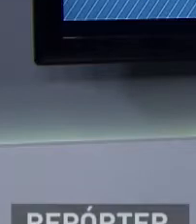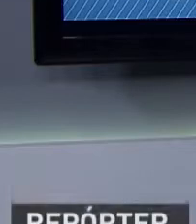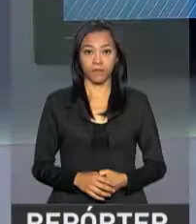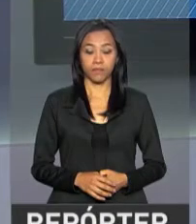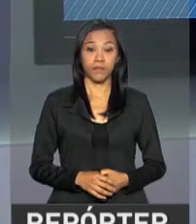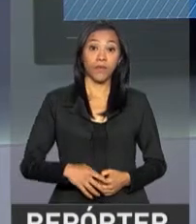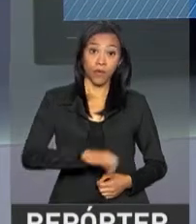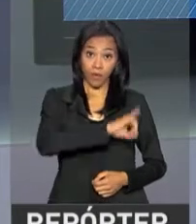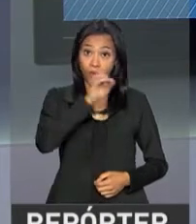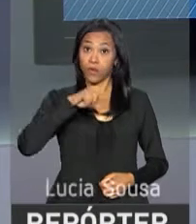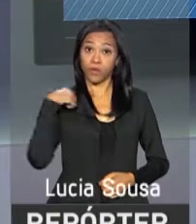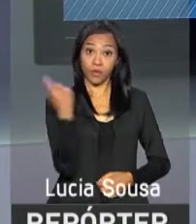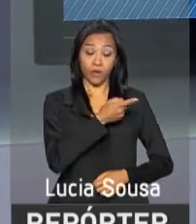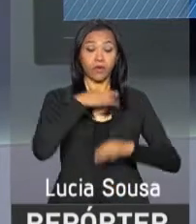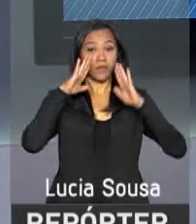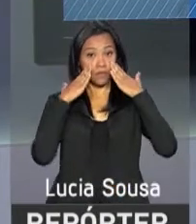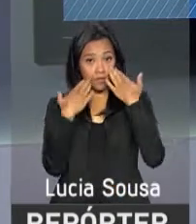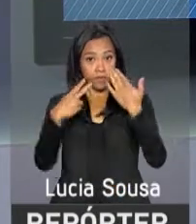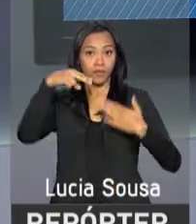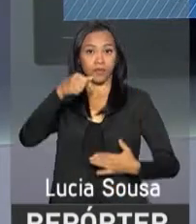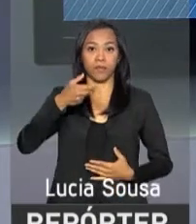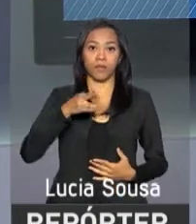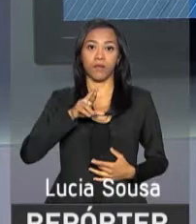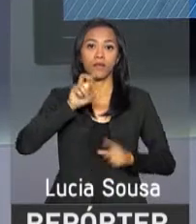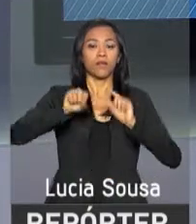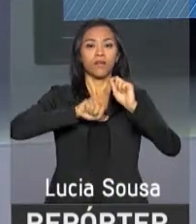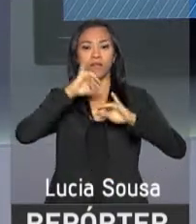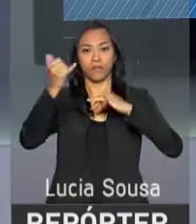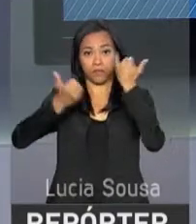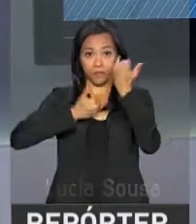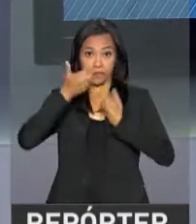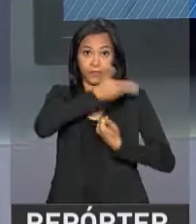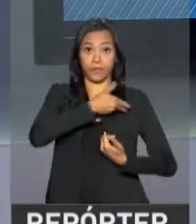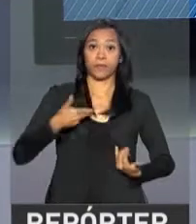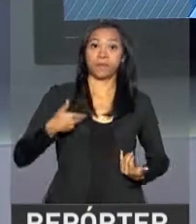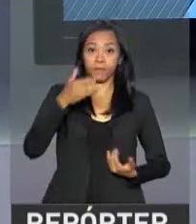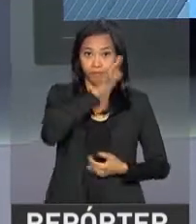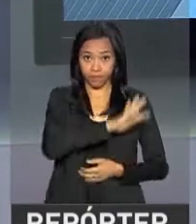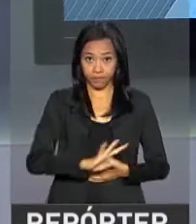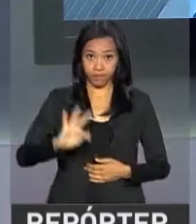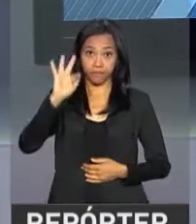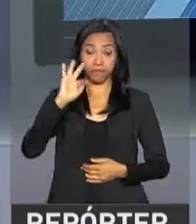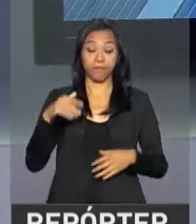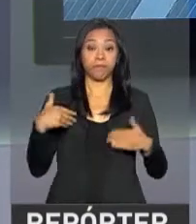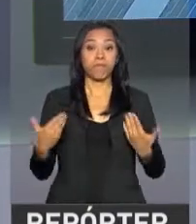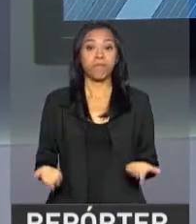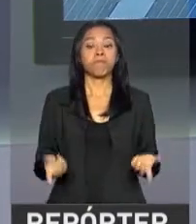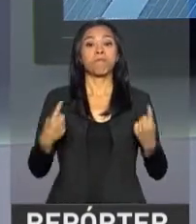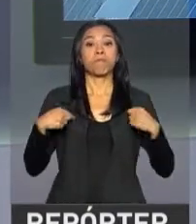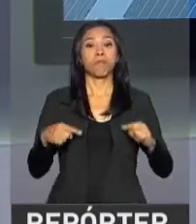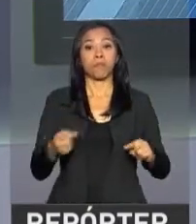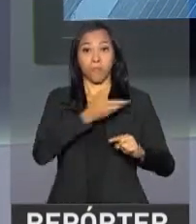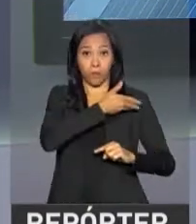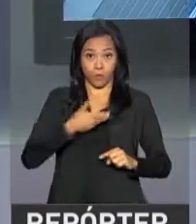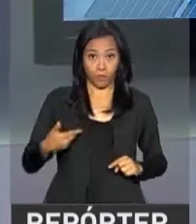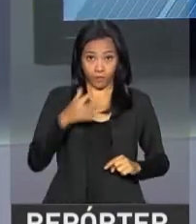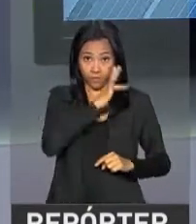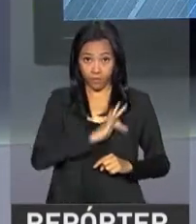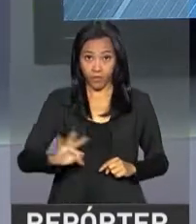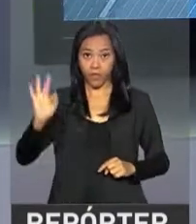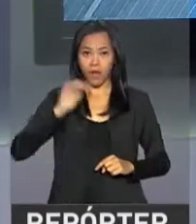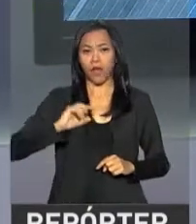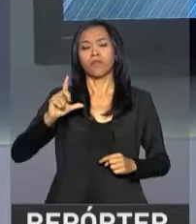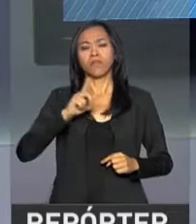olá estamos de volta com o repórter nbr as notícias do governo federal o governo federal está tomando uma série de medidas